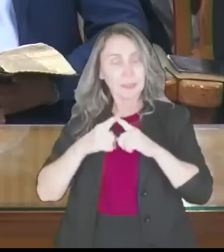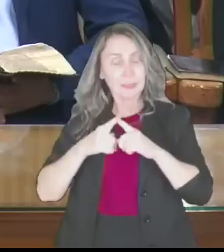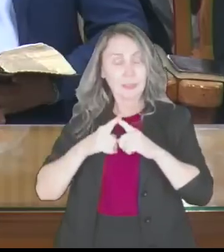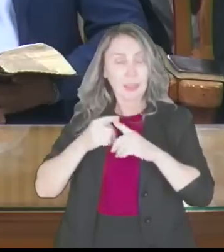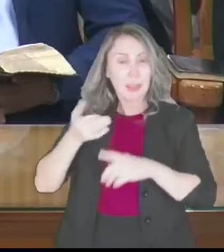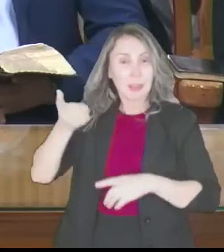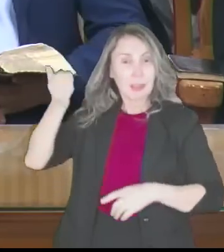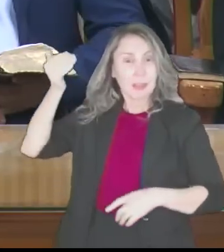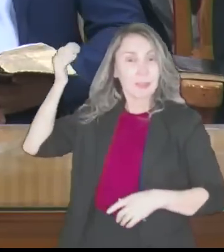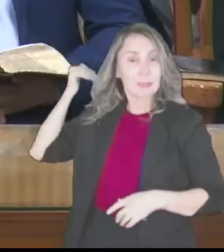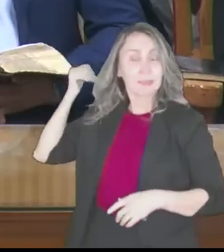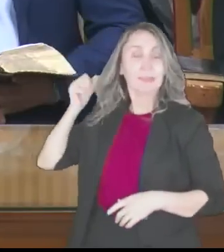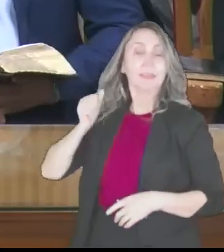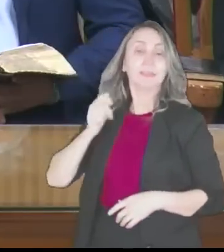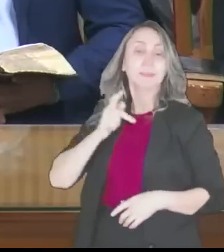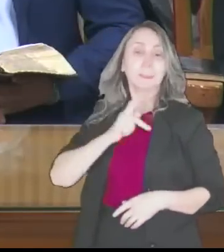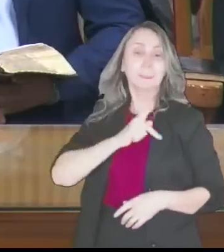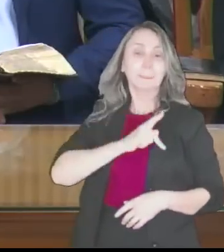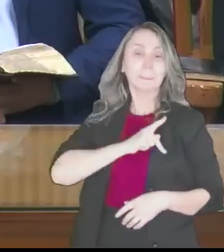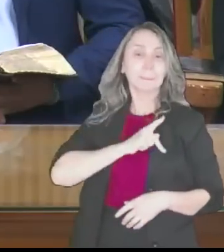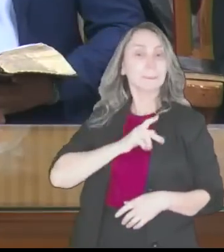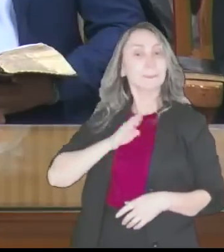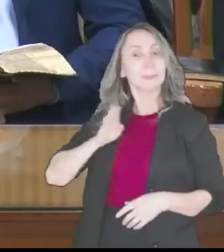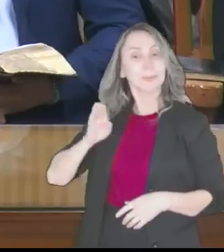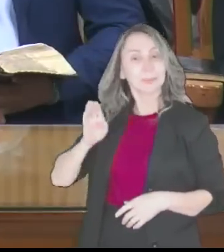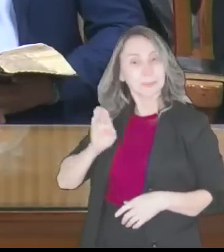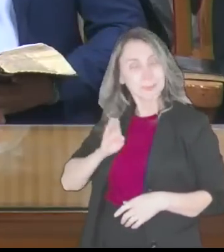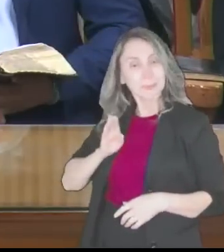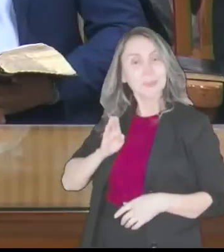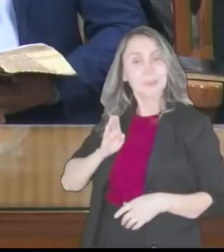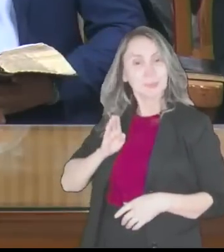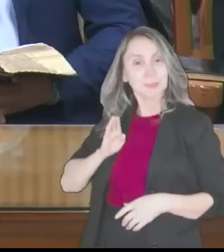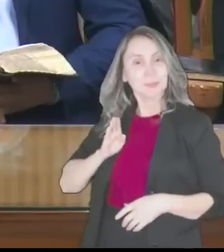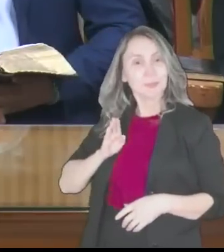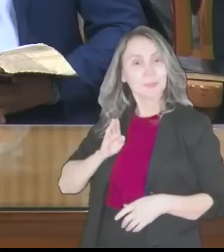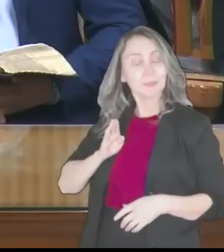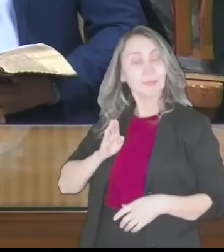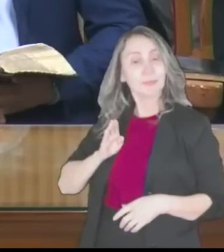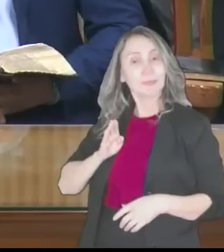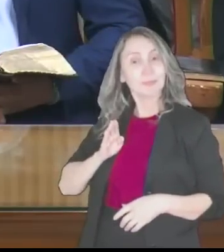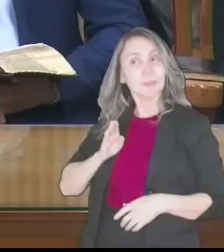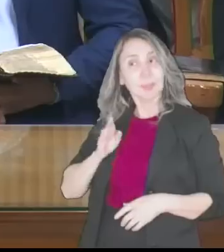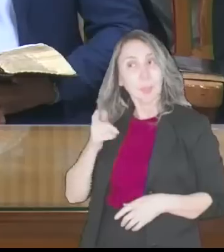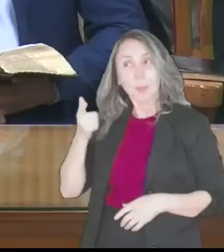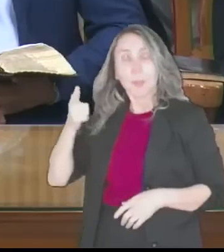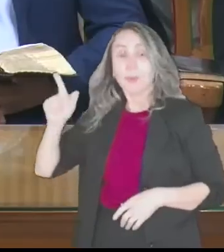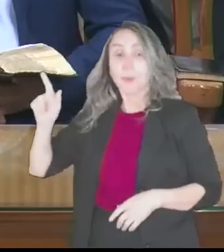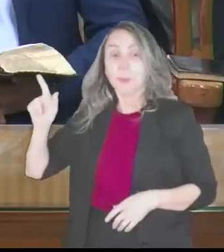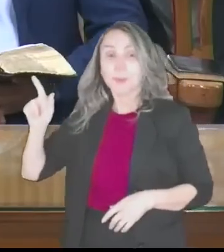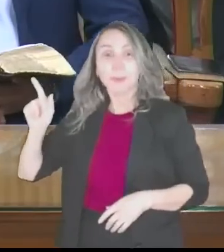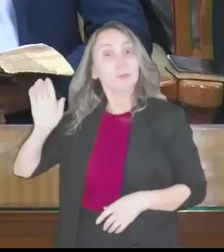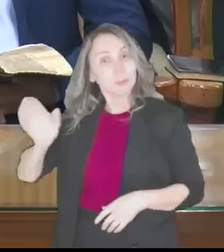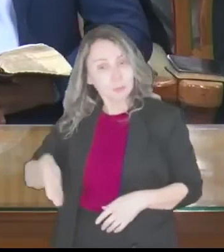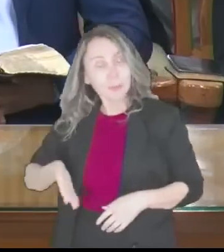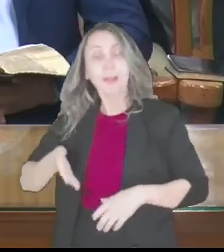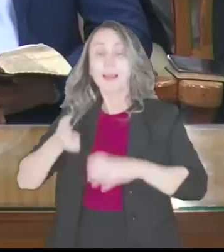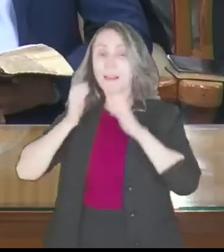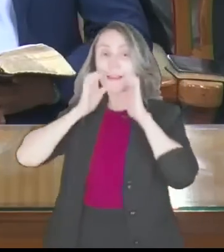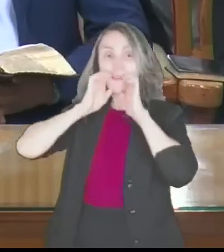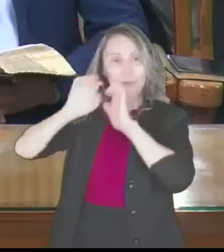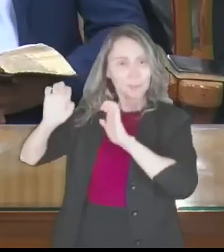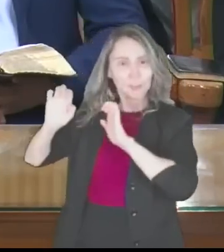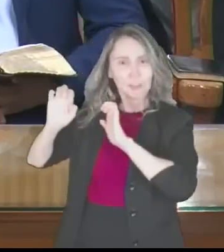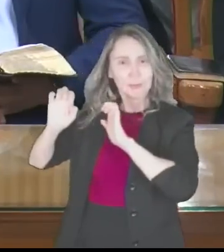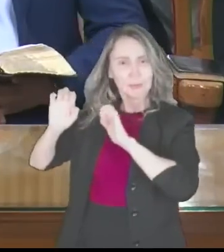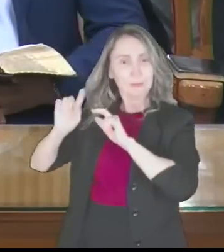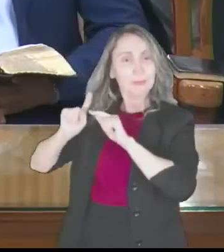com 45 anos aqui no meio dos irmãos, e eu conheço pessoas que já foram presbíteros, outros que já foram até evangelistas, e depois